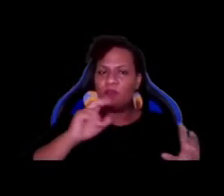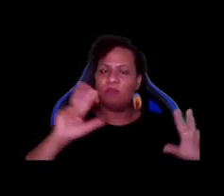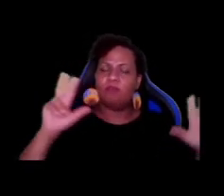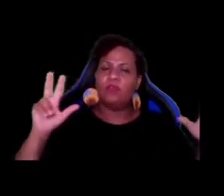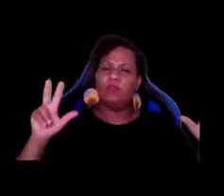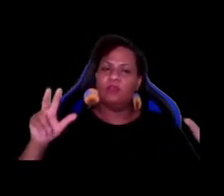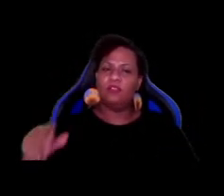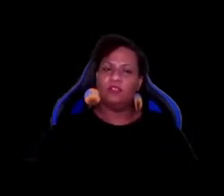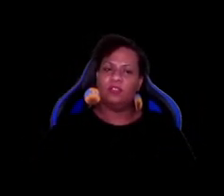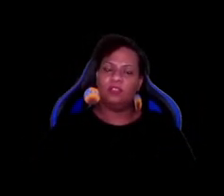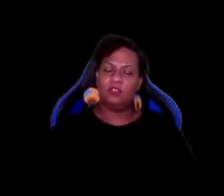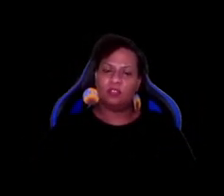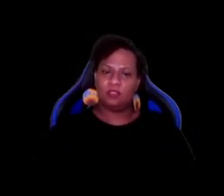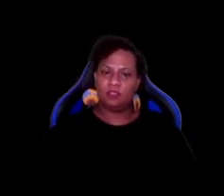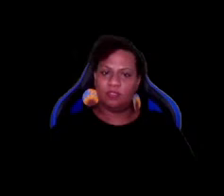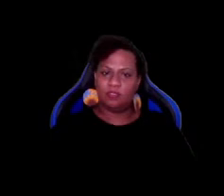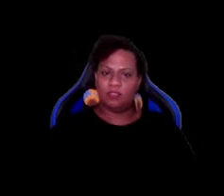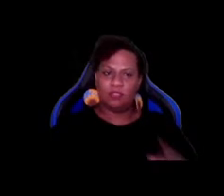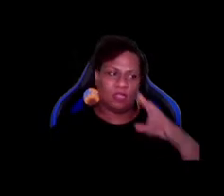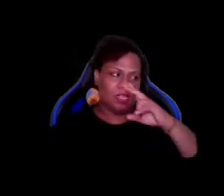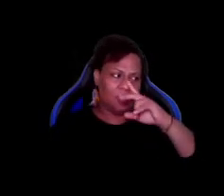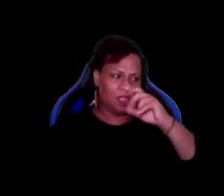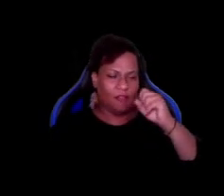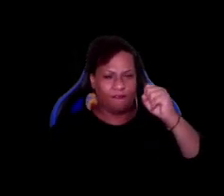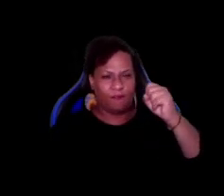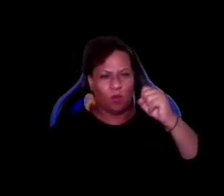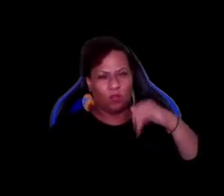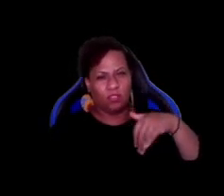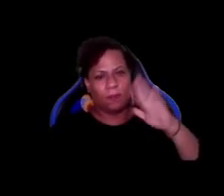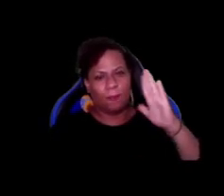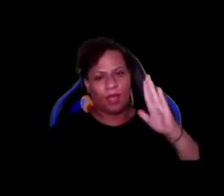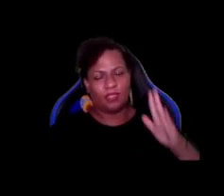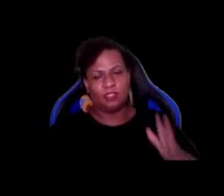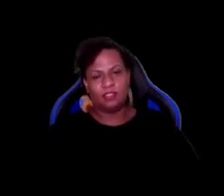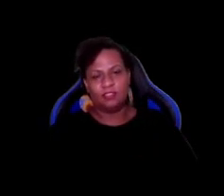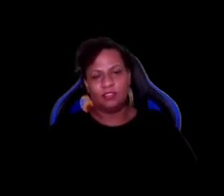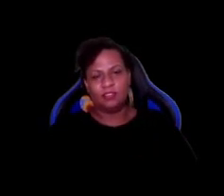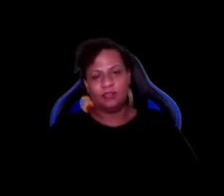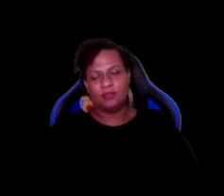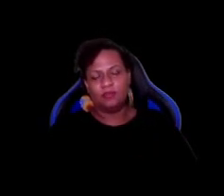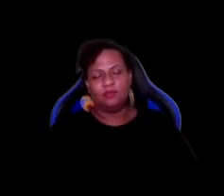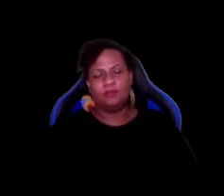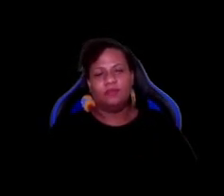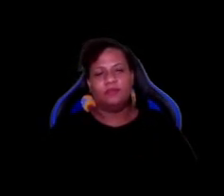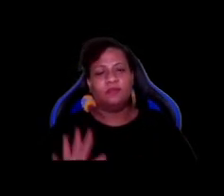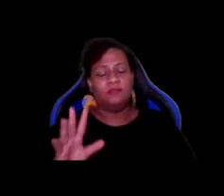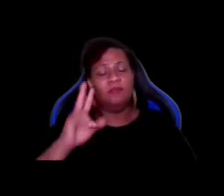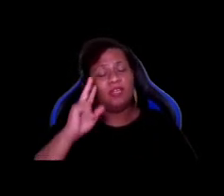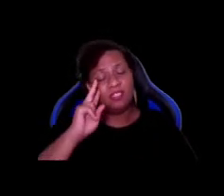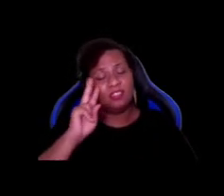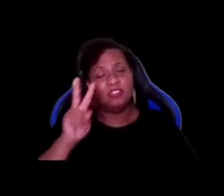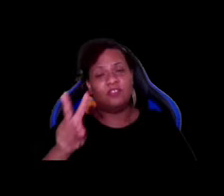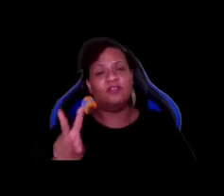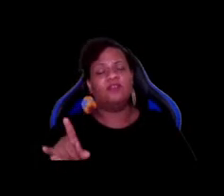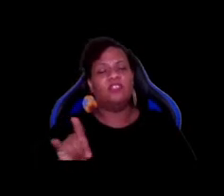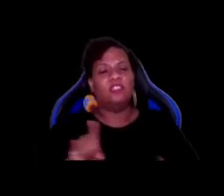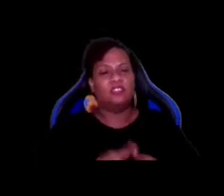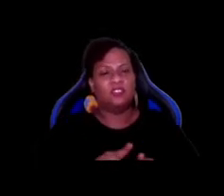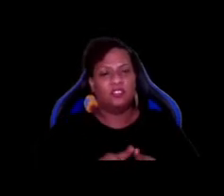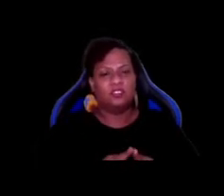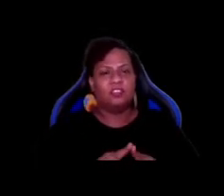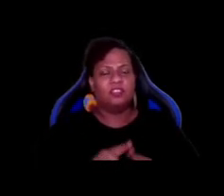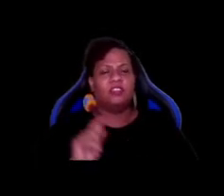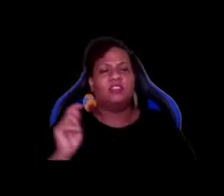um pouco mais de força, né? Mas eu vejo também que tem maneiras de